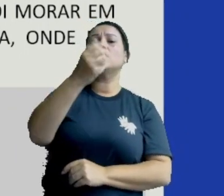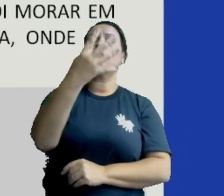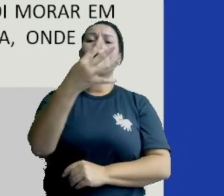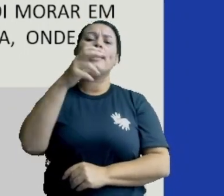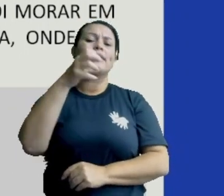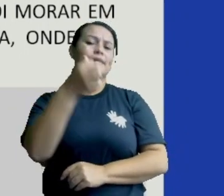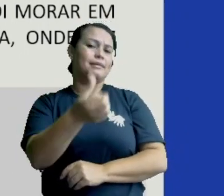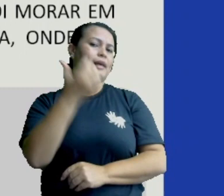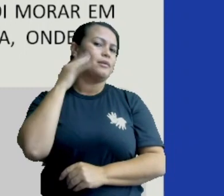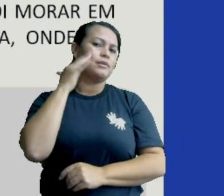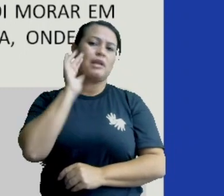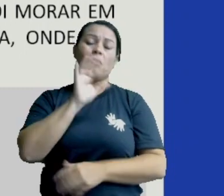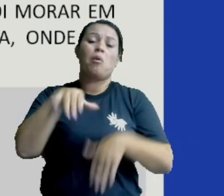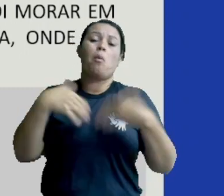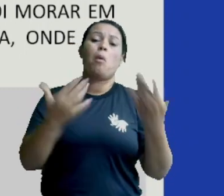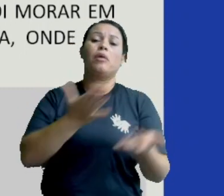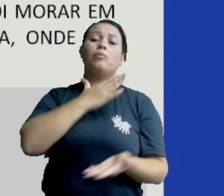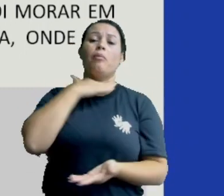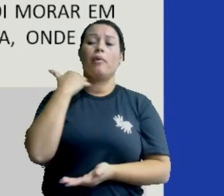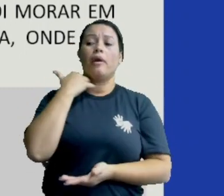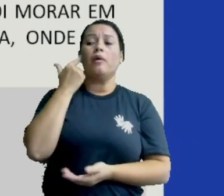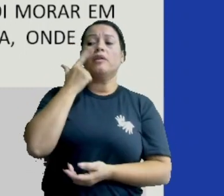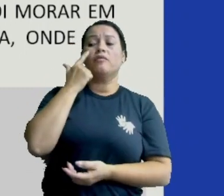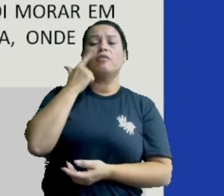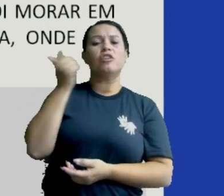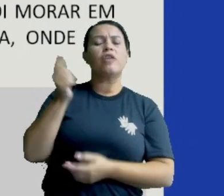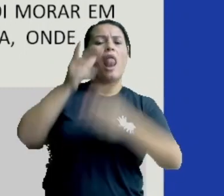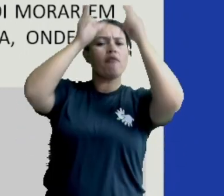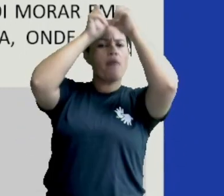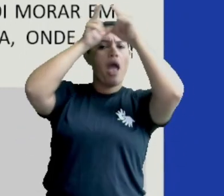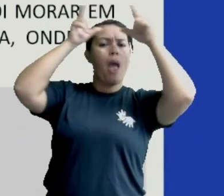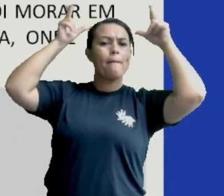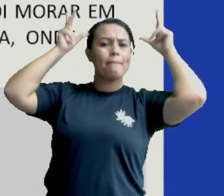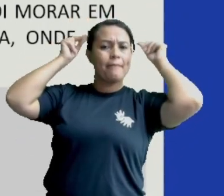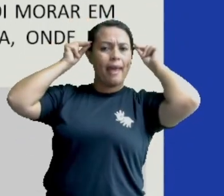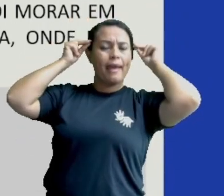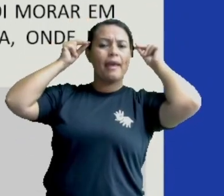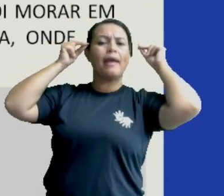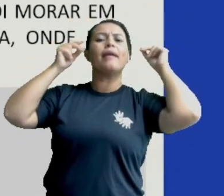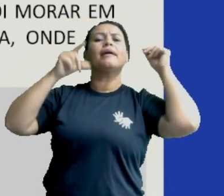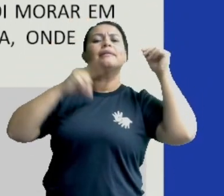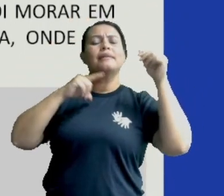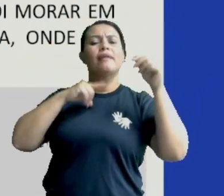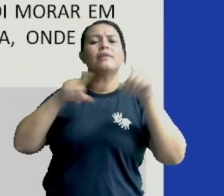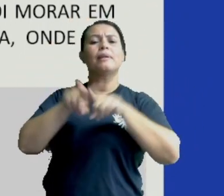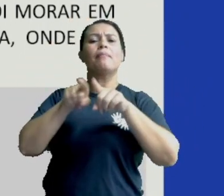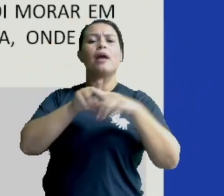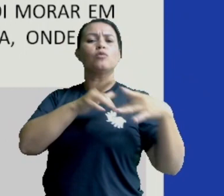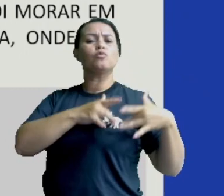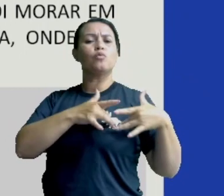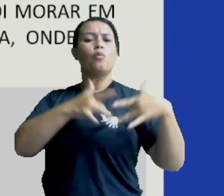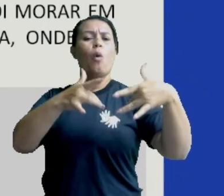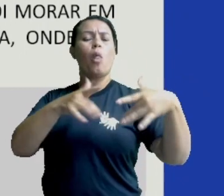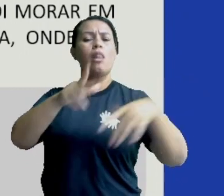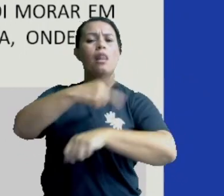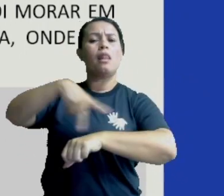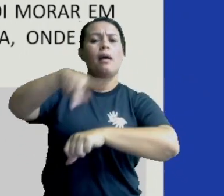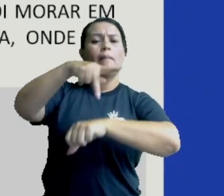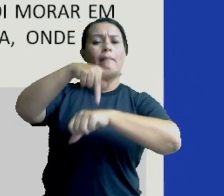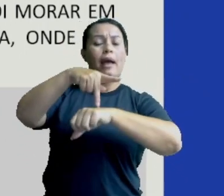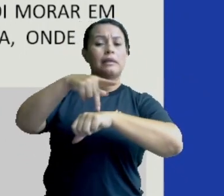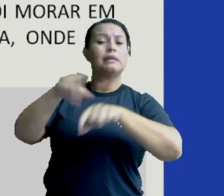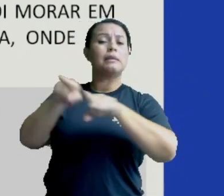Não temos a data da morte dela. Foi enfermeira de campo dos voluntários da pátria durante a Guerra